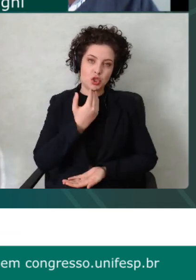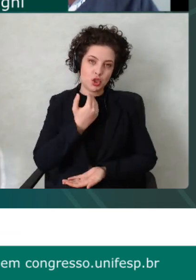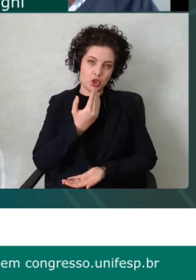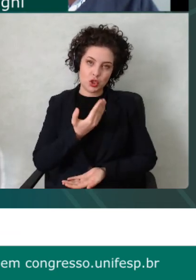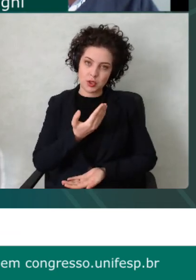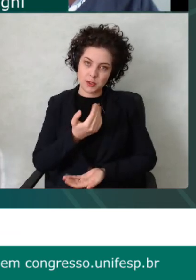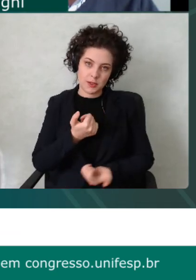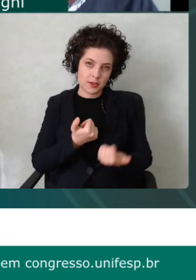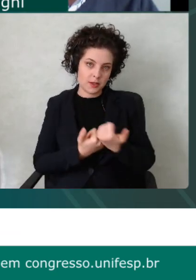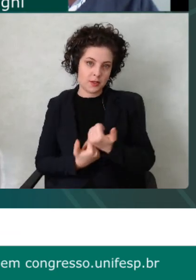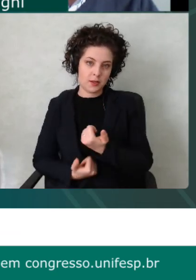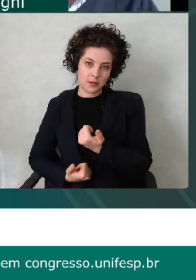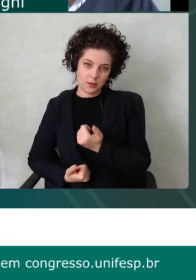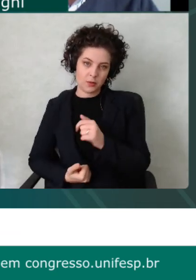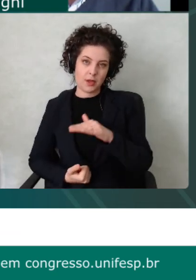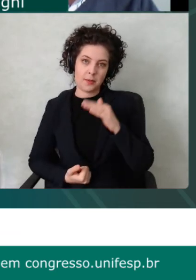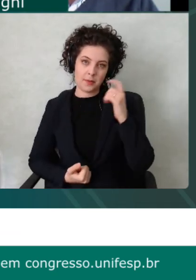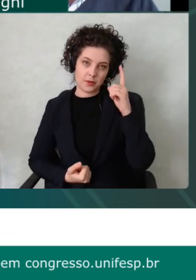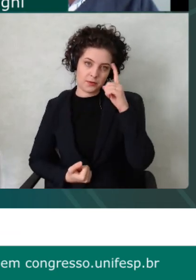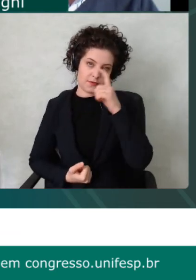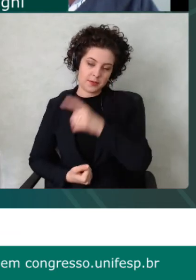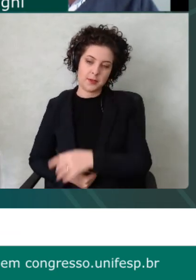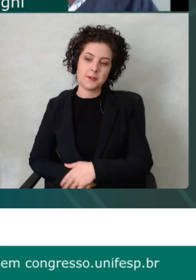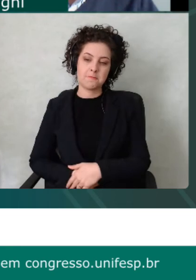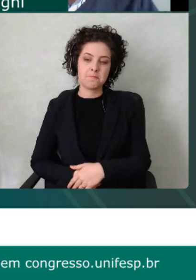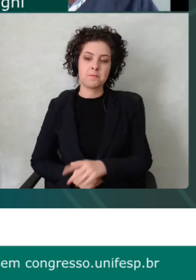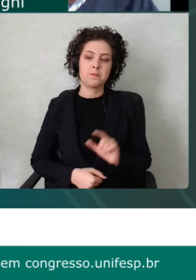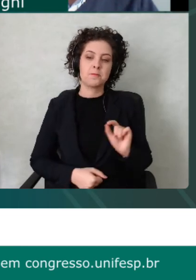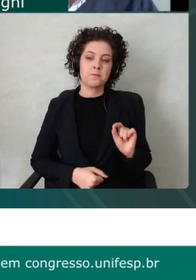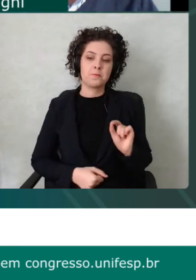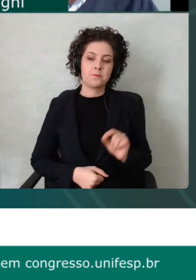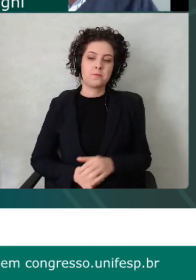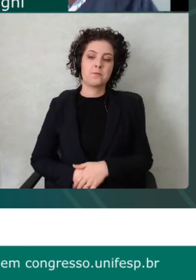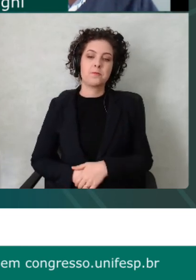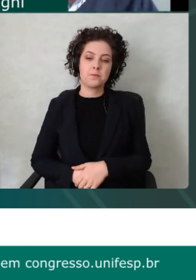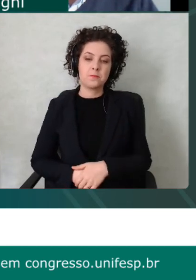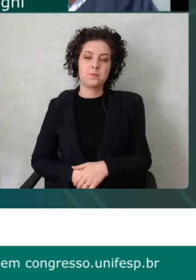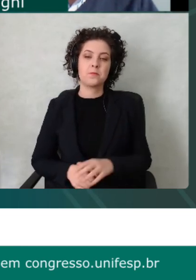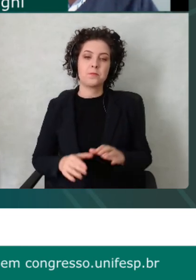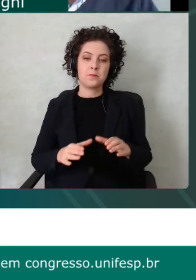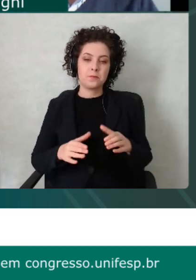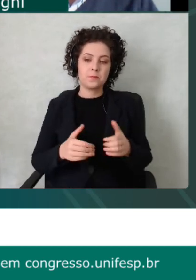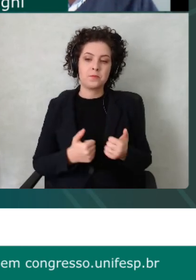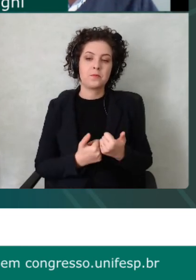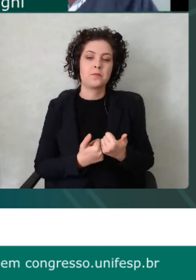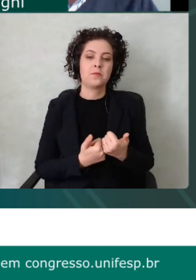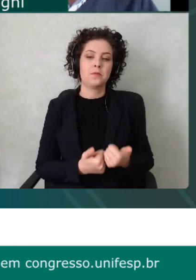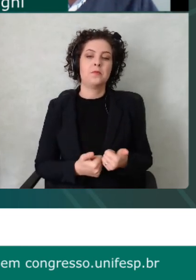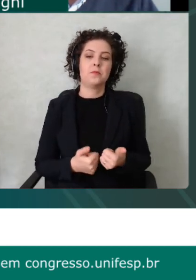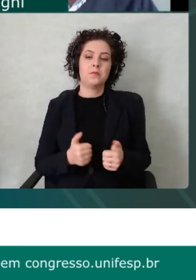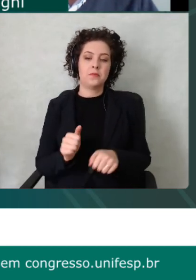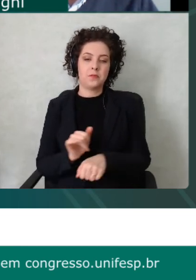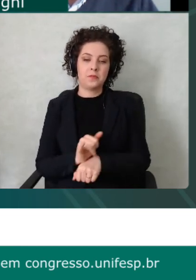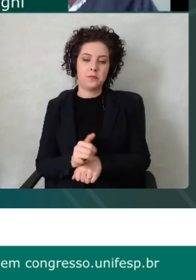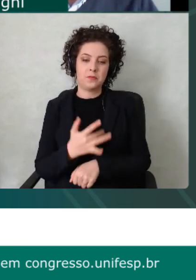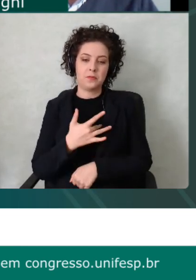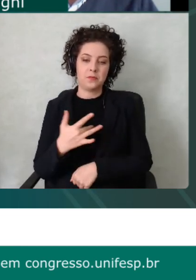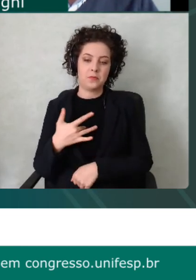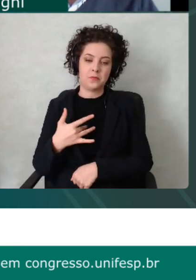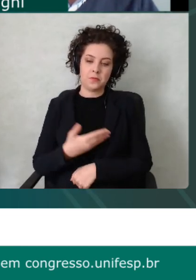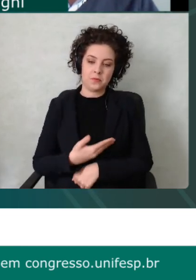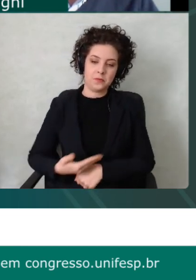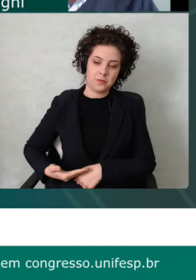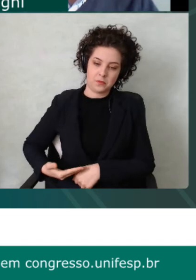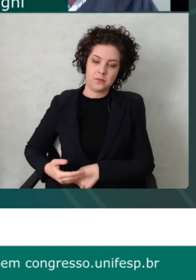o que é mais difícil de fazer, que é você acompanhar a comunidade toda suscetível, com uma estratégia de saúde pública de altamente